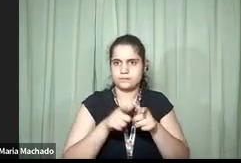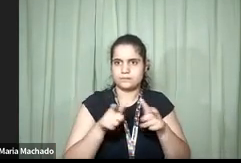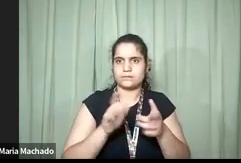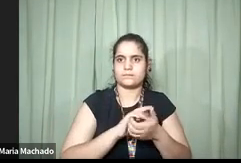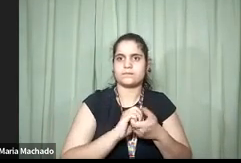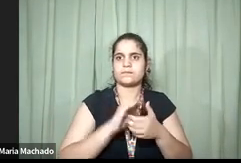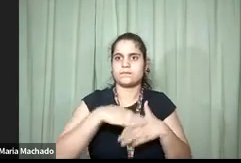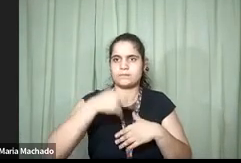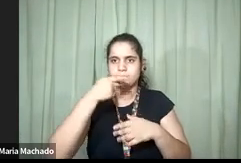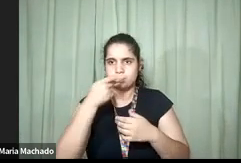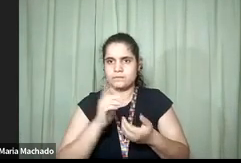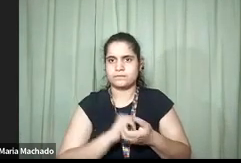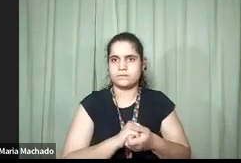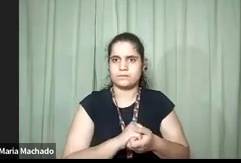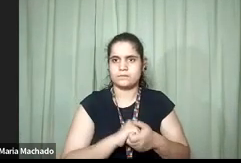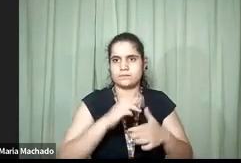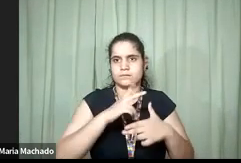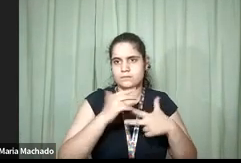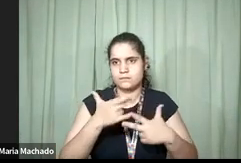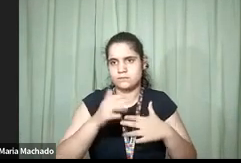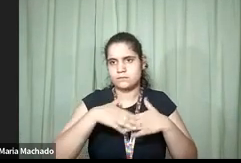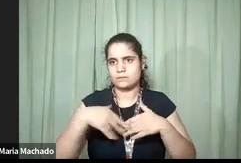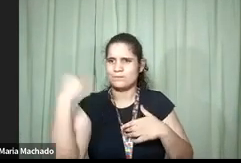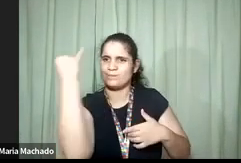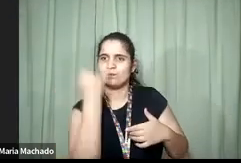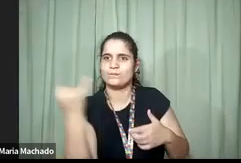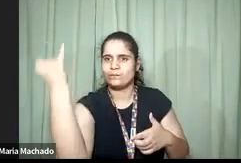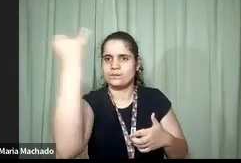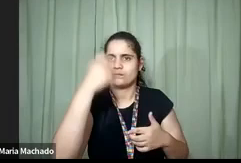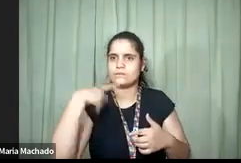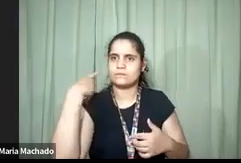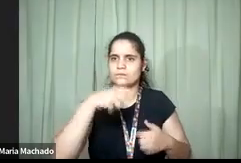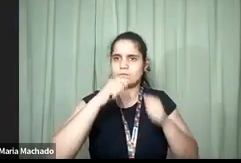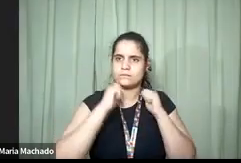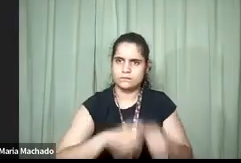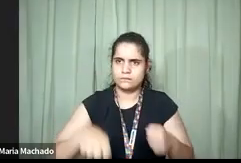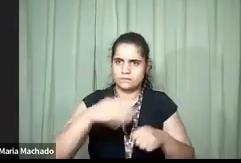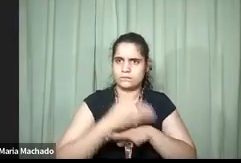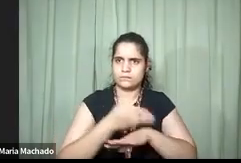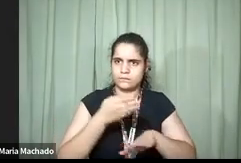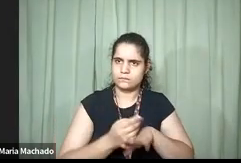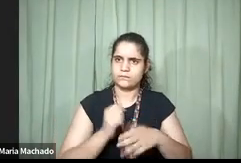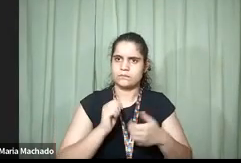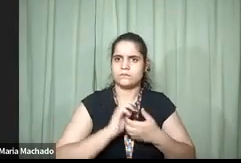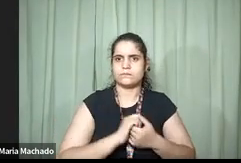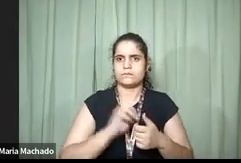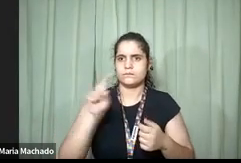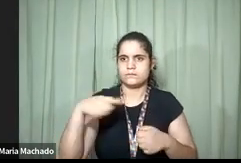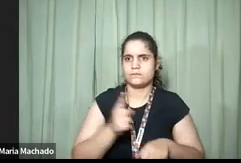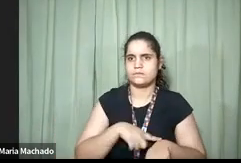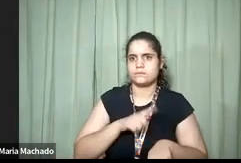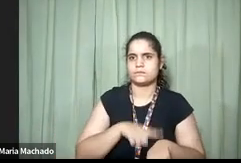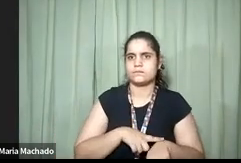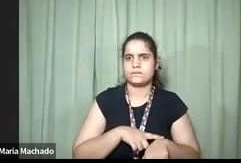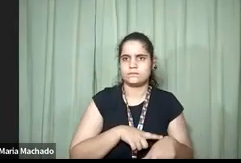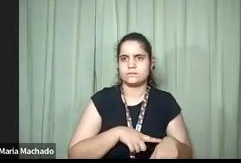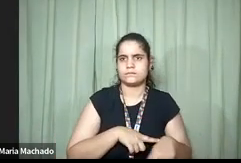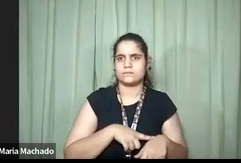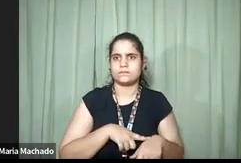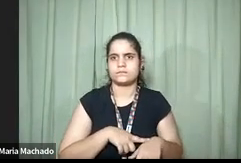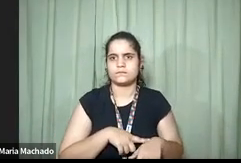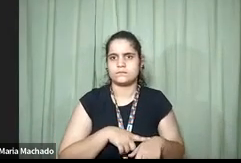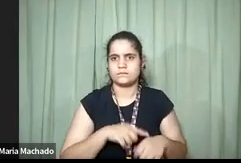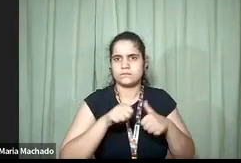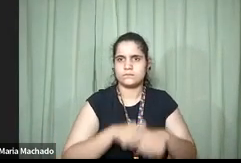dizer, uma das coisas mais importantes que nós podemos dar a qualquer pessoa é o nosso tempo. E eu fico